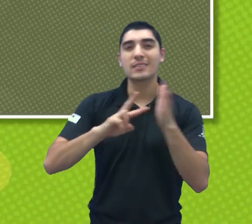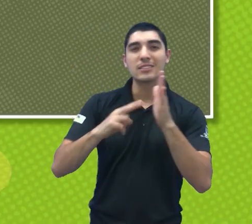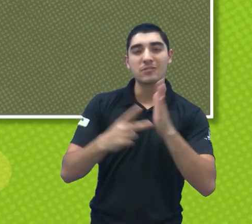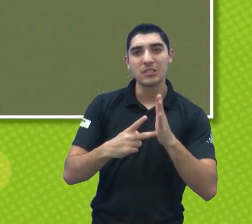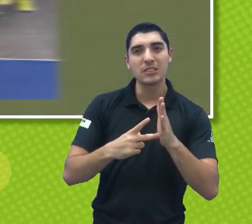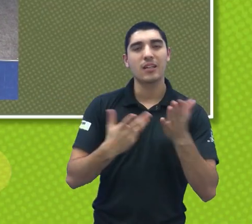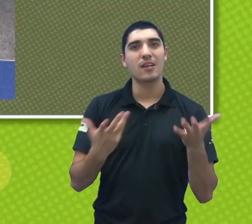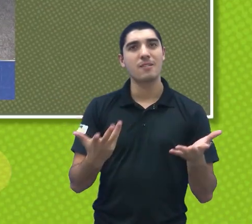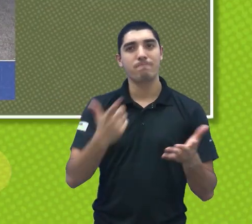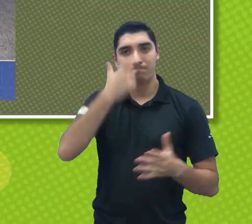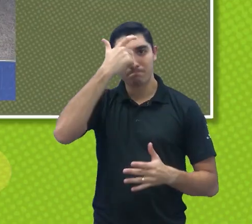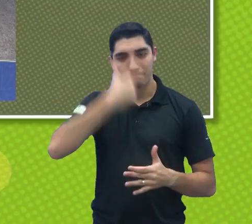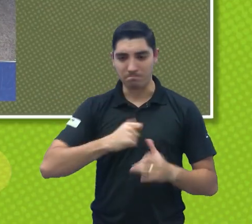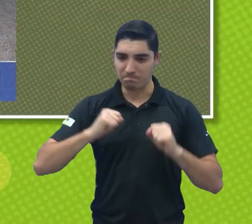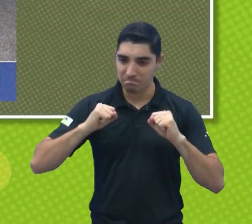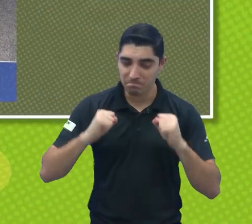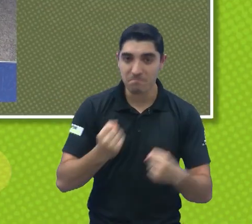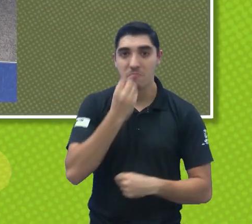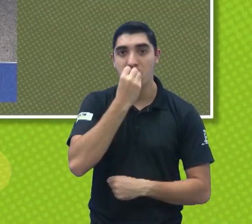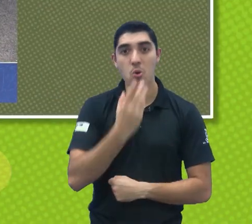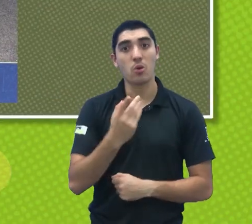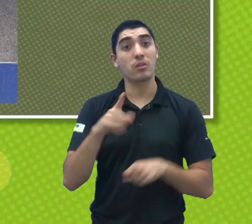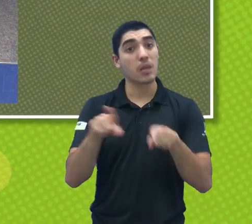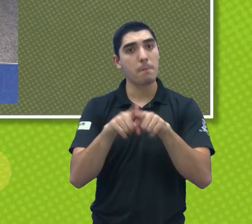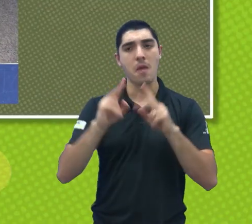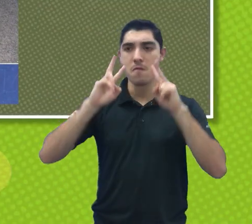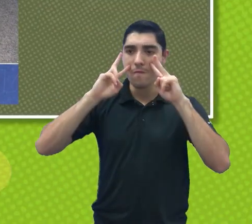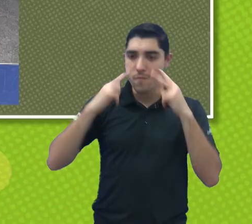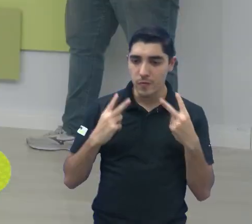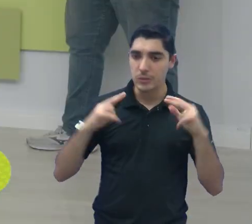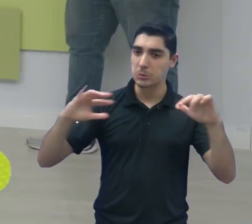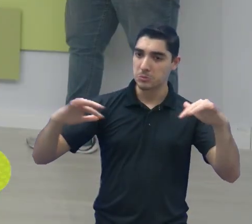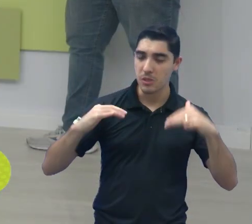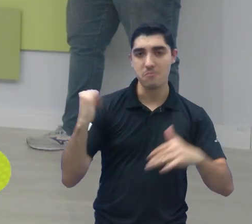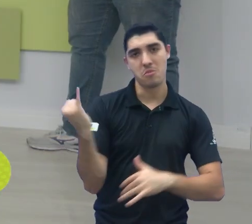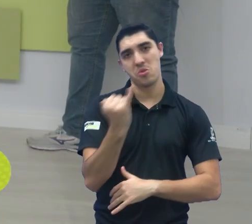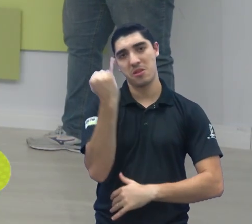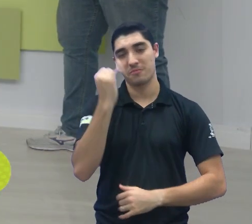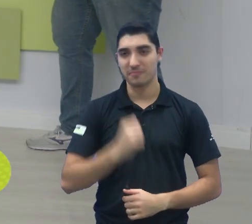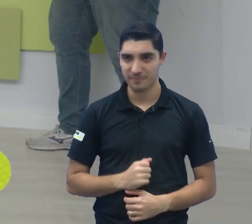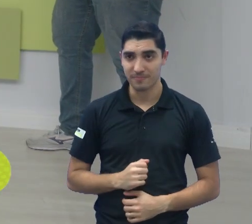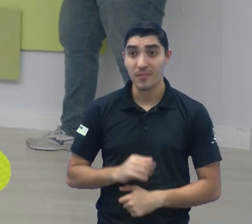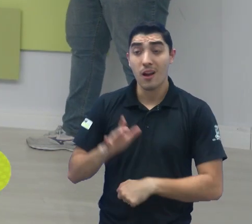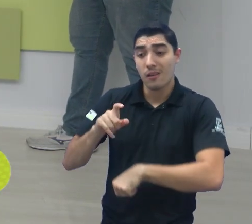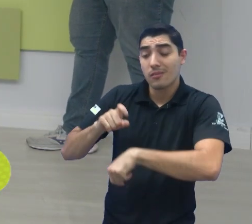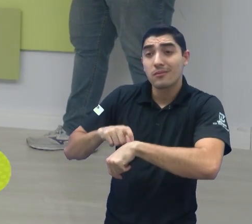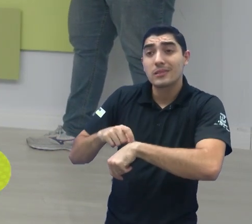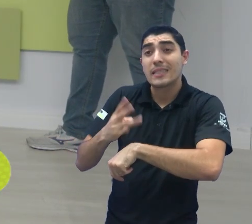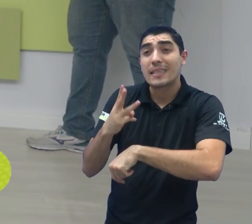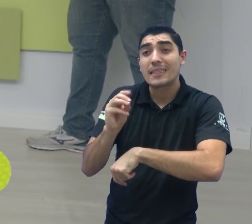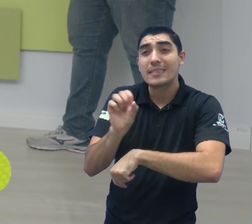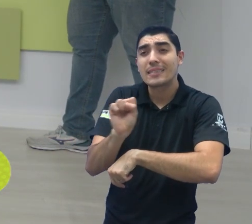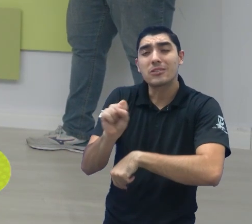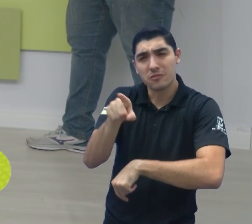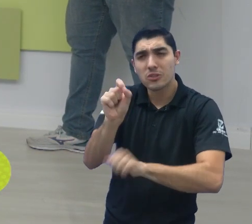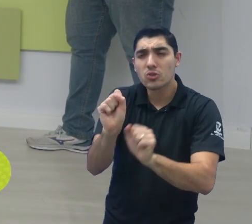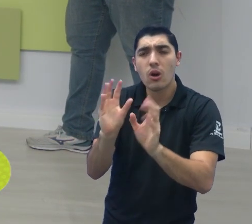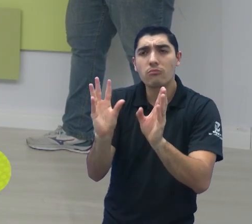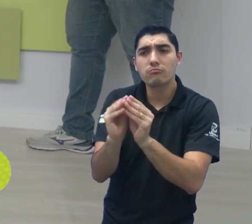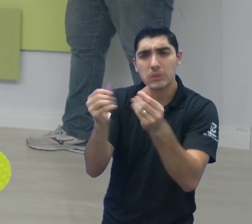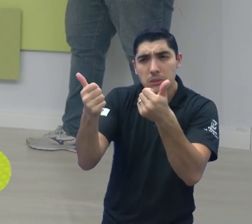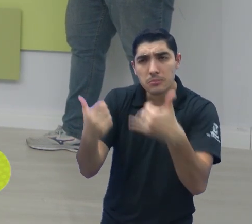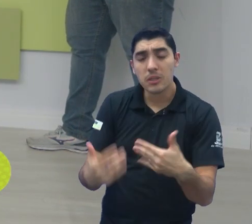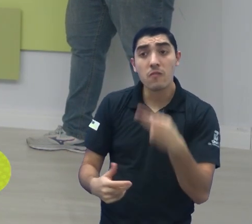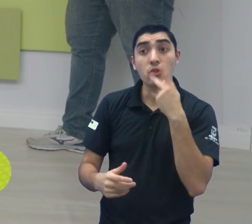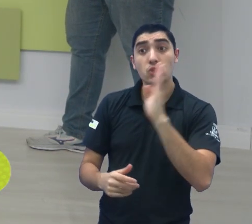né, e trazendo mais visibilidade para o nosso trabalho, que é importante. Zezinho, a gente tem só mais 30 segundos. Queria que você falasse, você comentou em off, teve